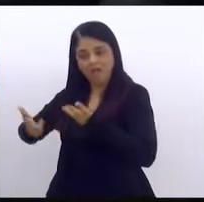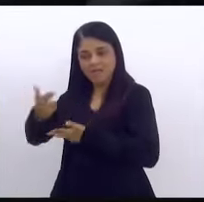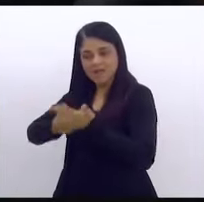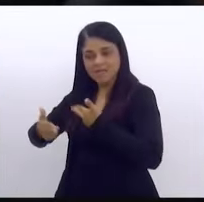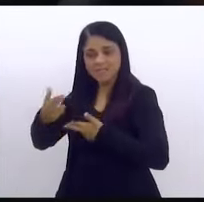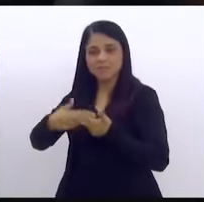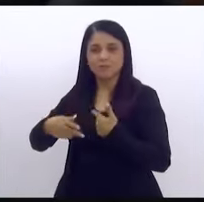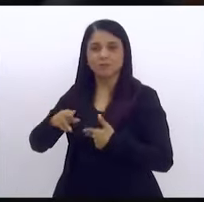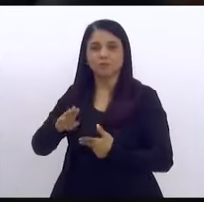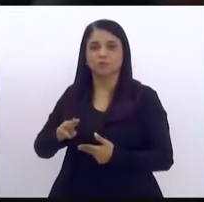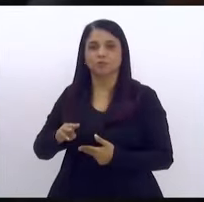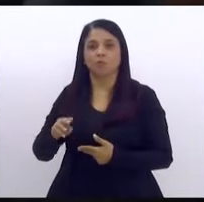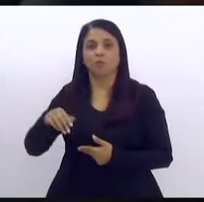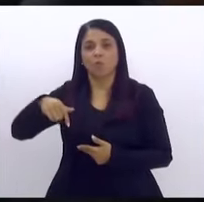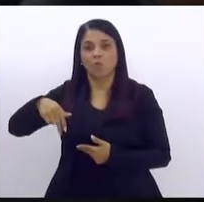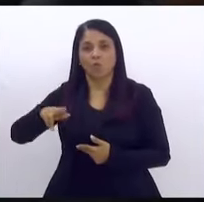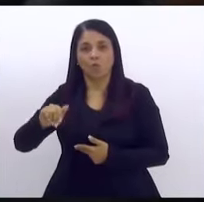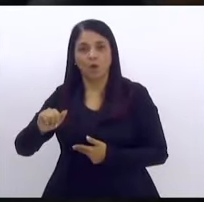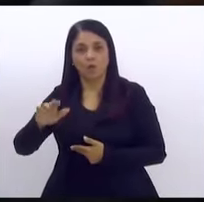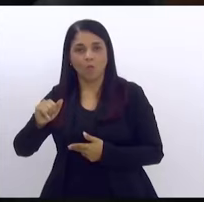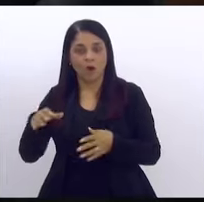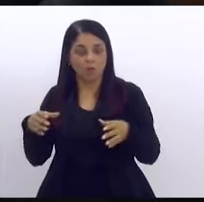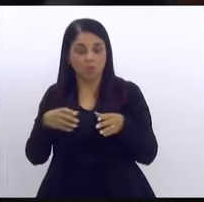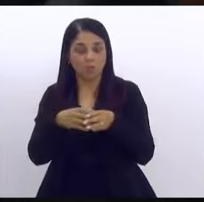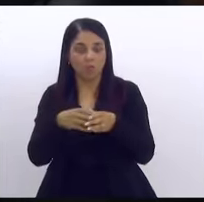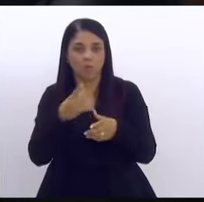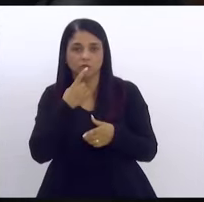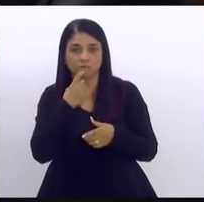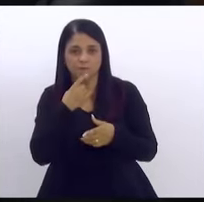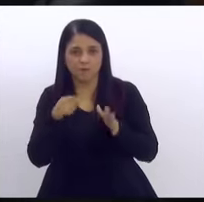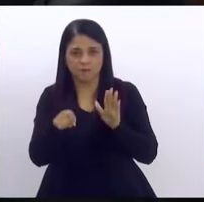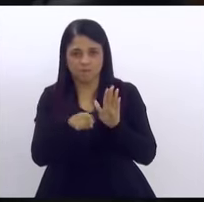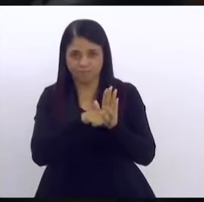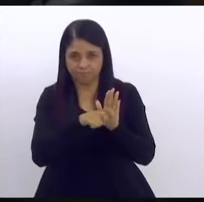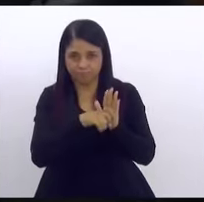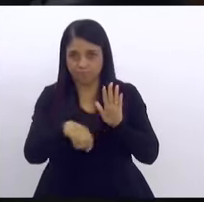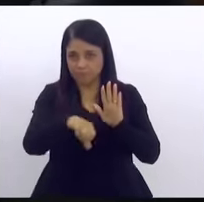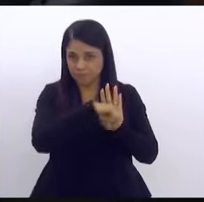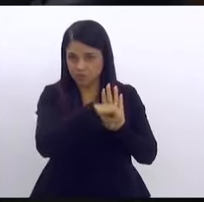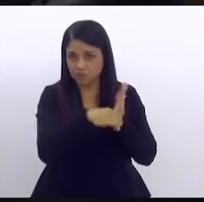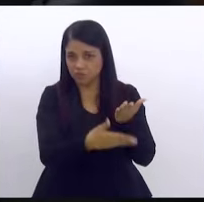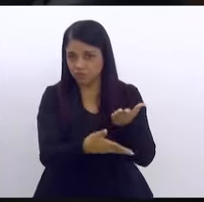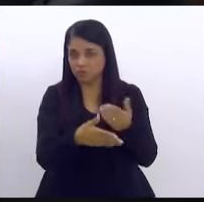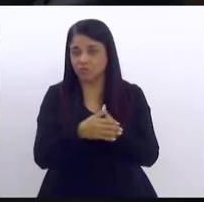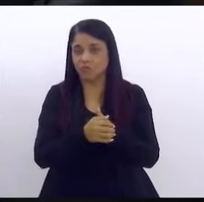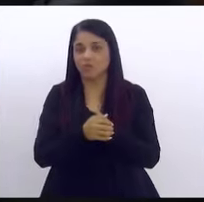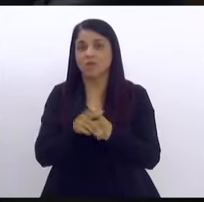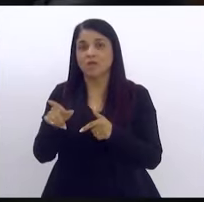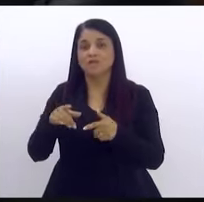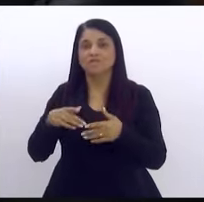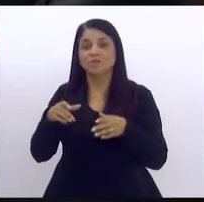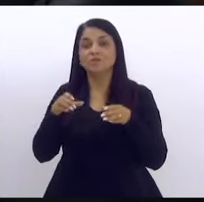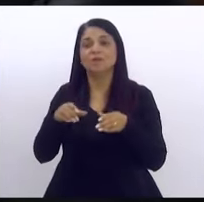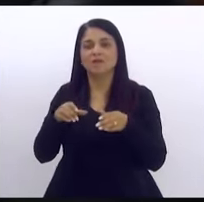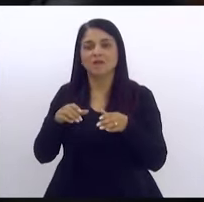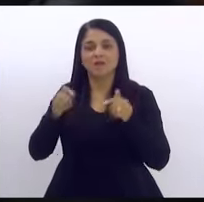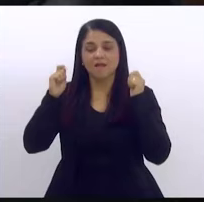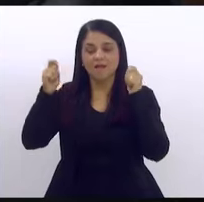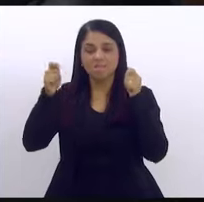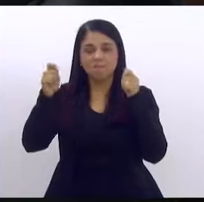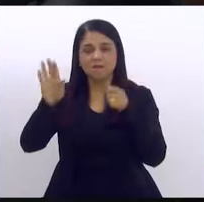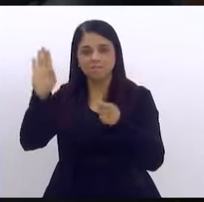Quaquá com o Comando Vermelho, até porque o Quaquá fez a sua campanha livremente no coração do Complexo da